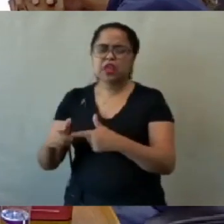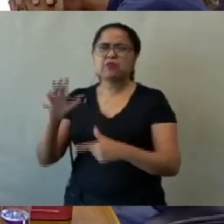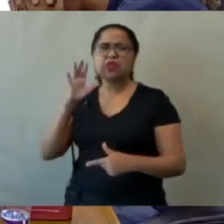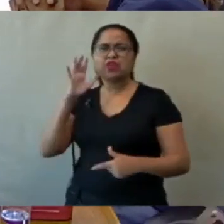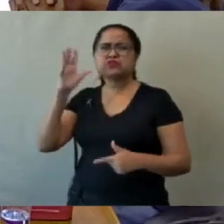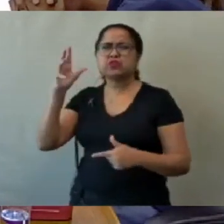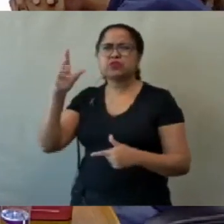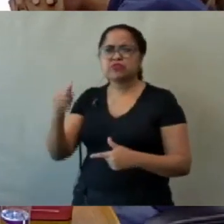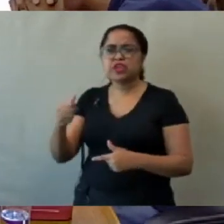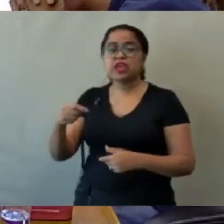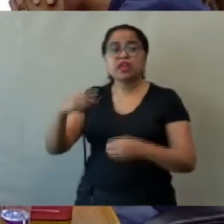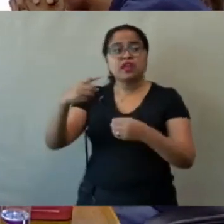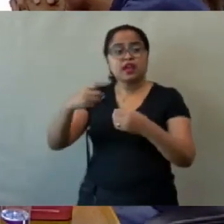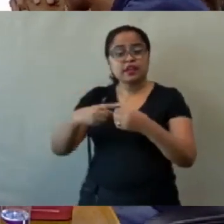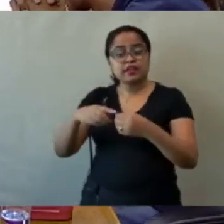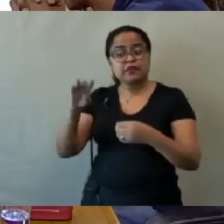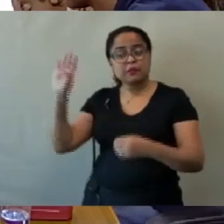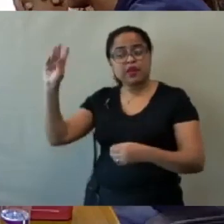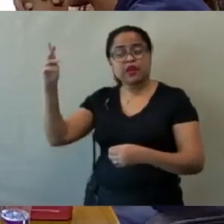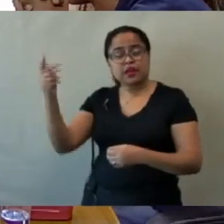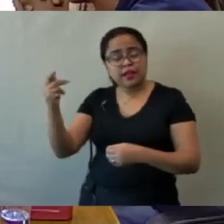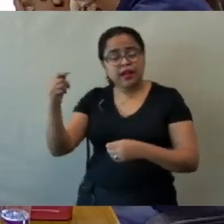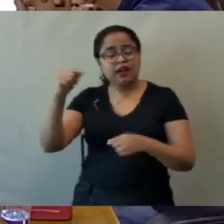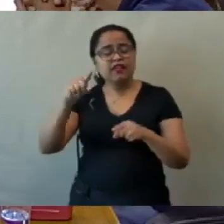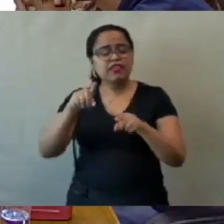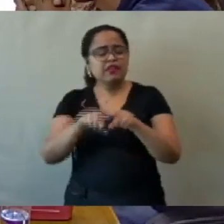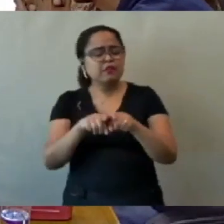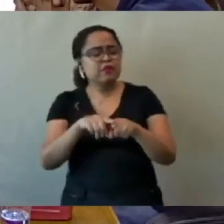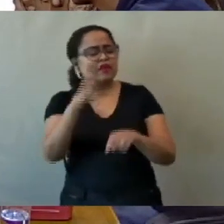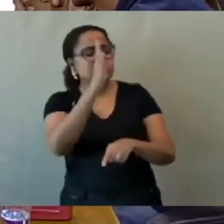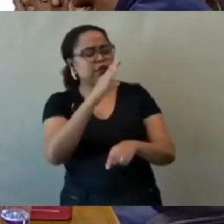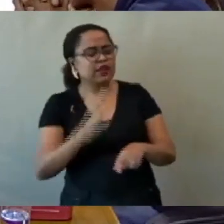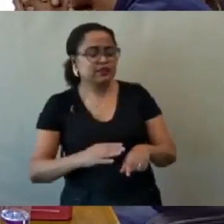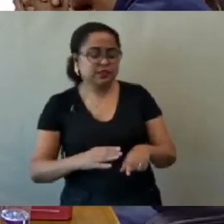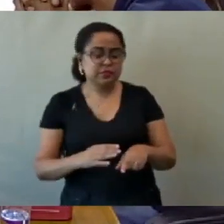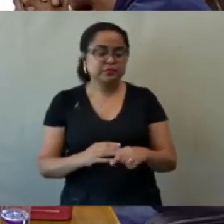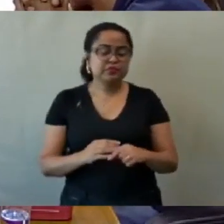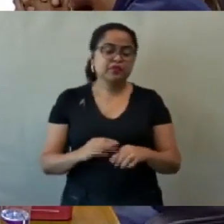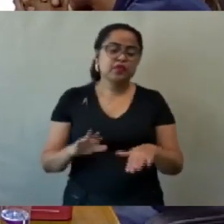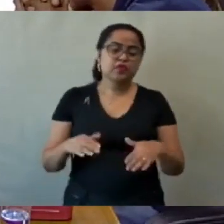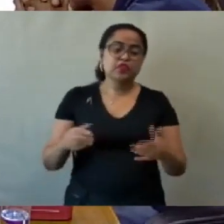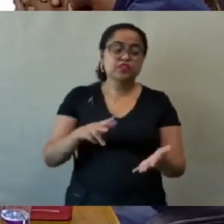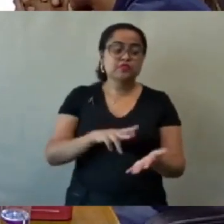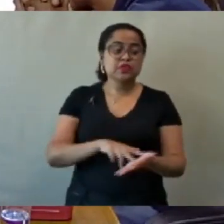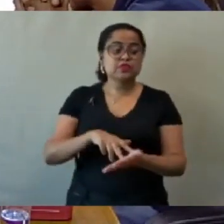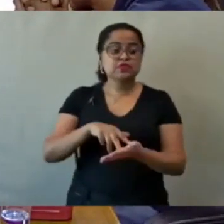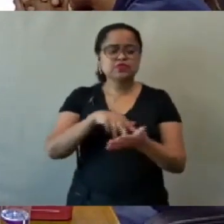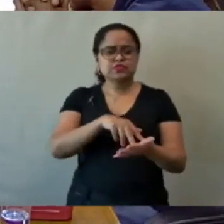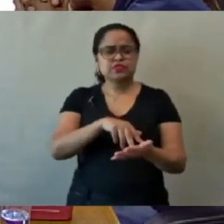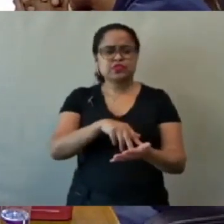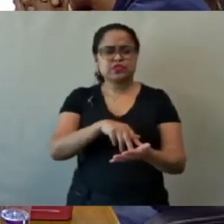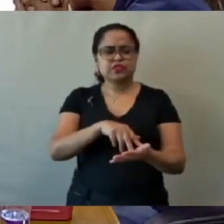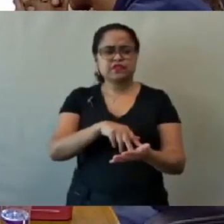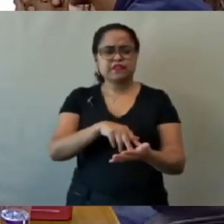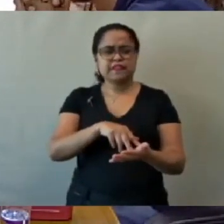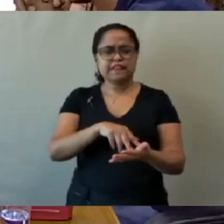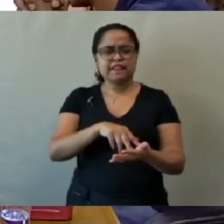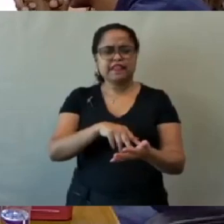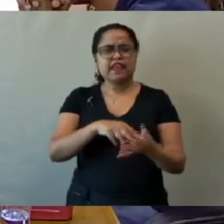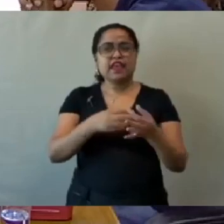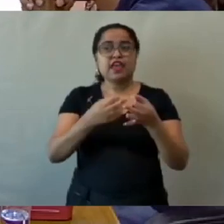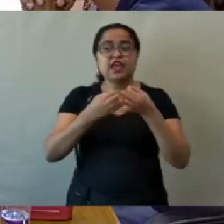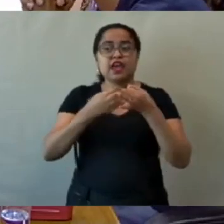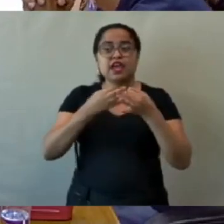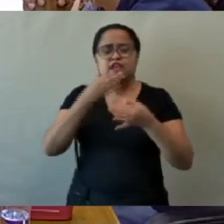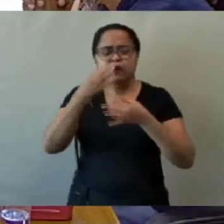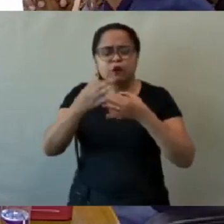no Brasil, e essa superação só é feita quando as pessoas se colocam e contam também com gente para